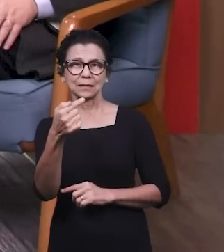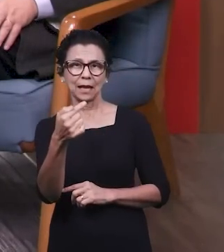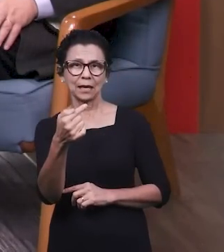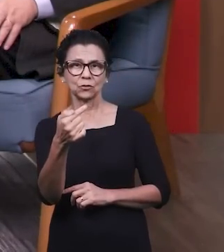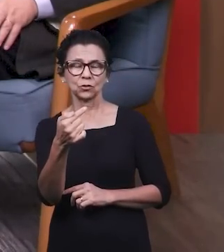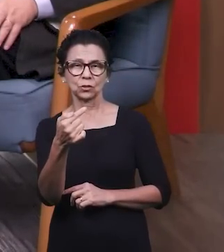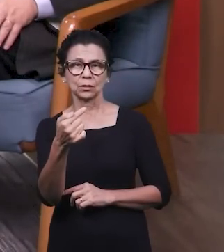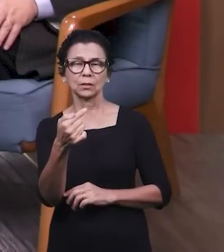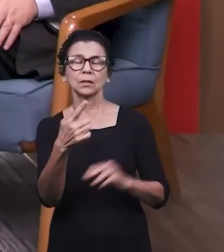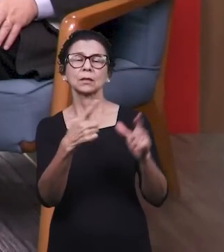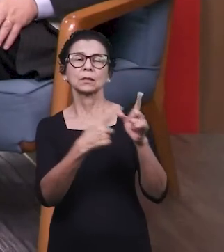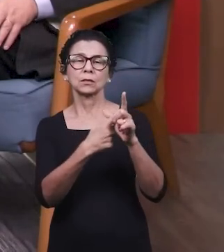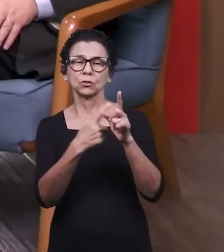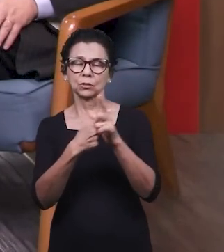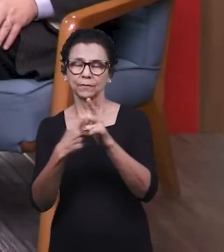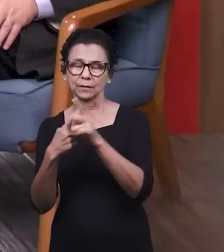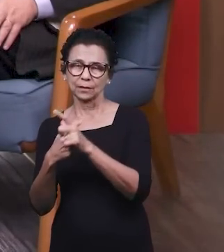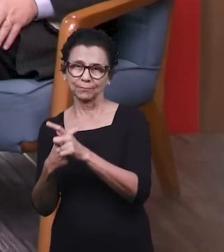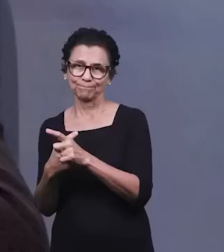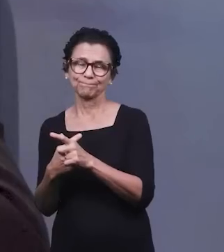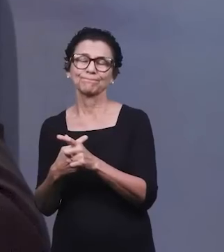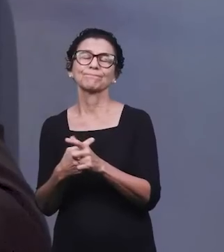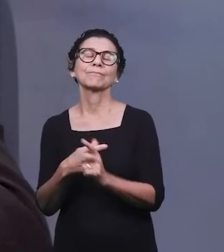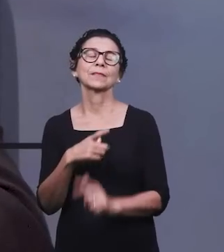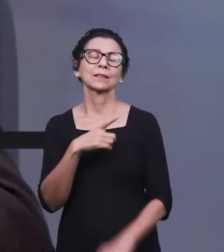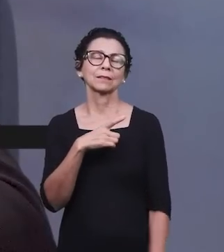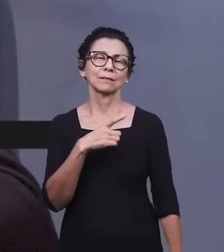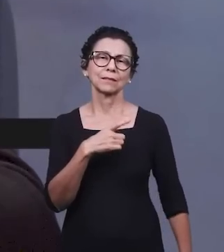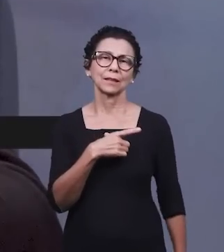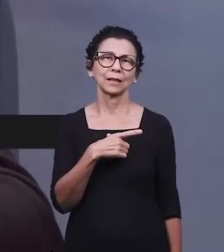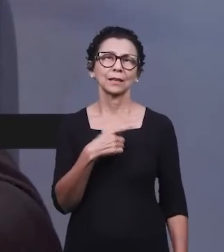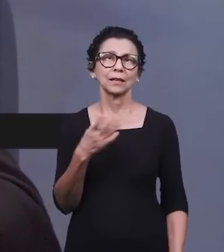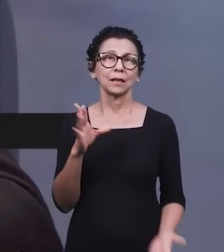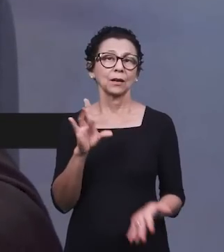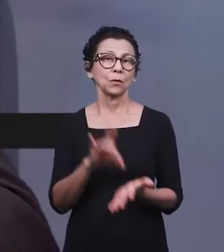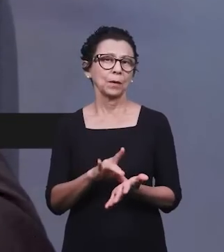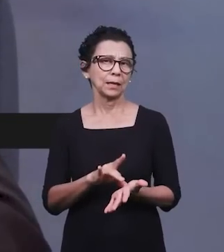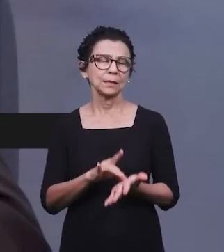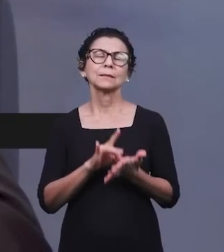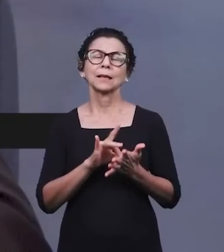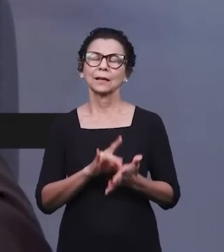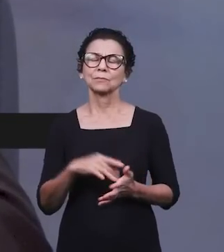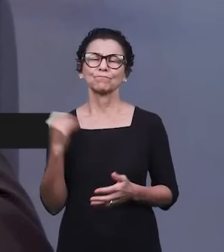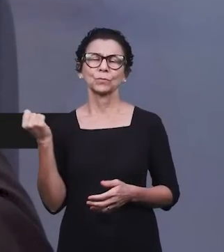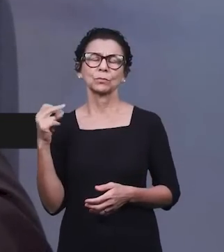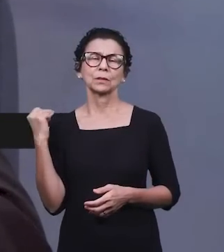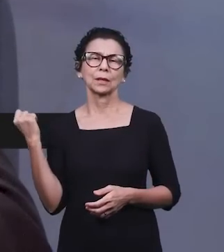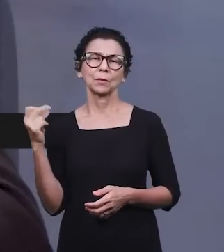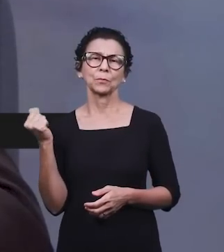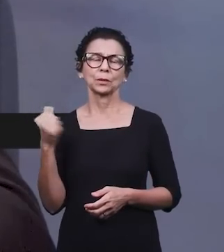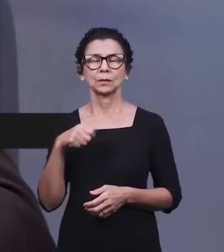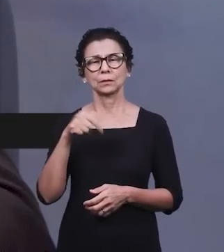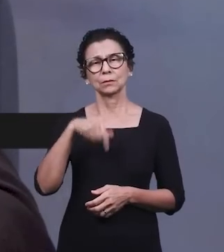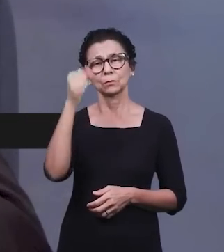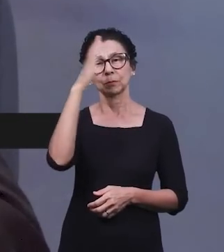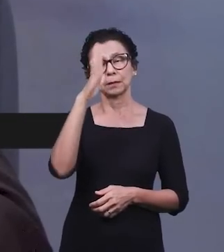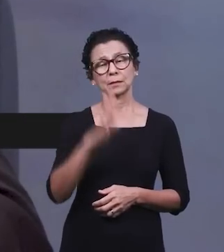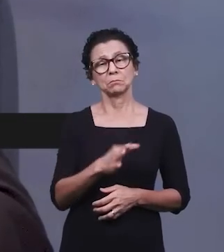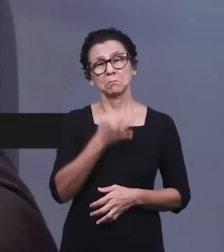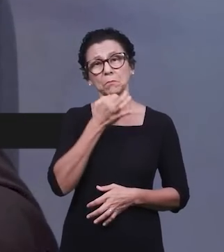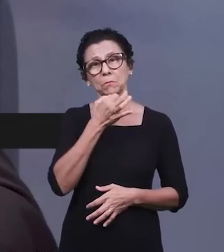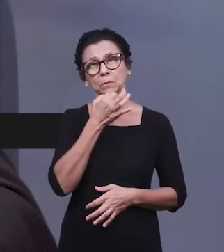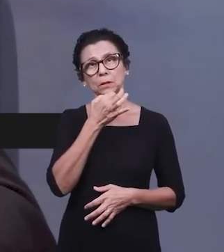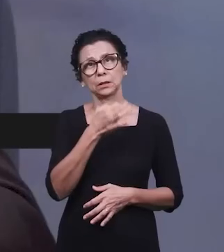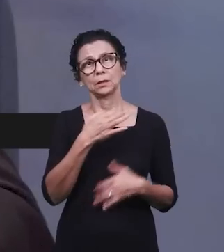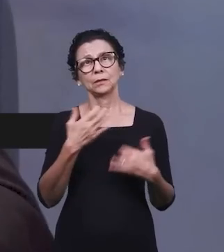em atraso. Infelizmente, essa é uma realidade que tem se propagado há bastante tempo no nosso país e, na minha opinião, isso se